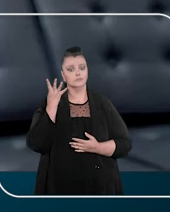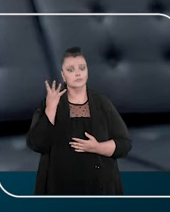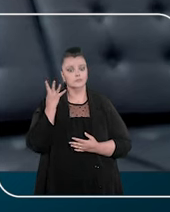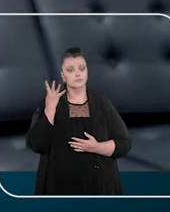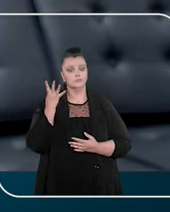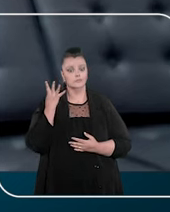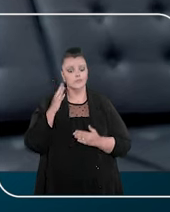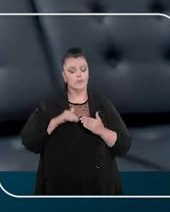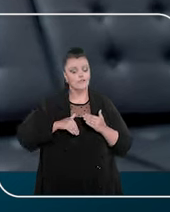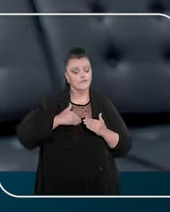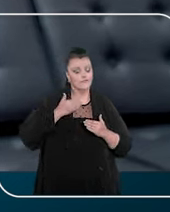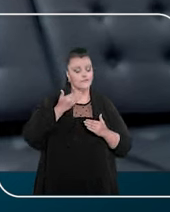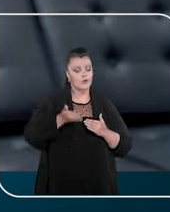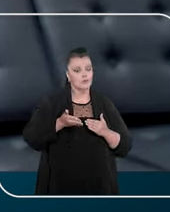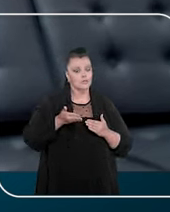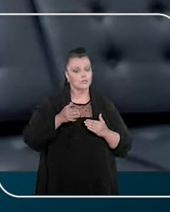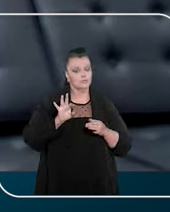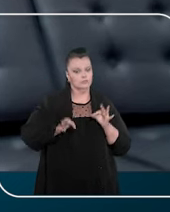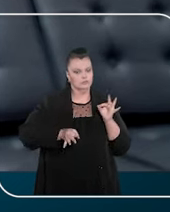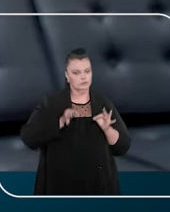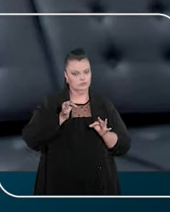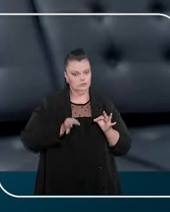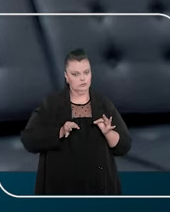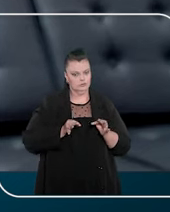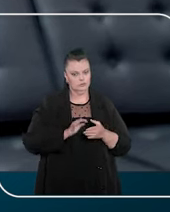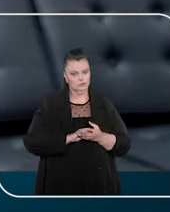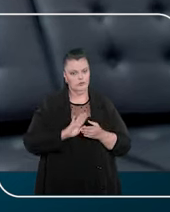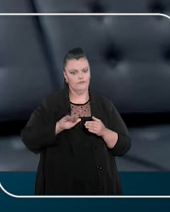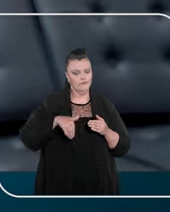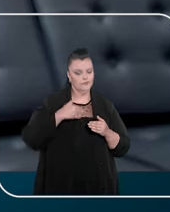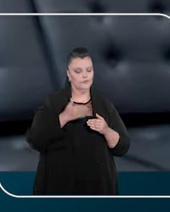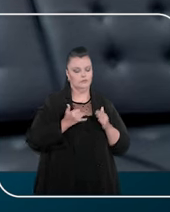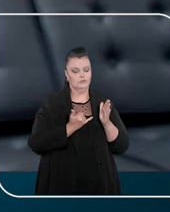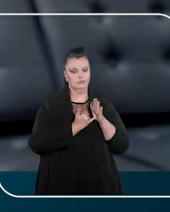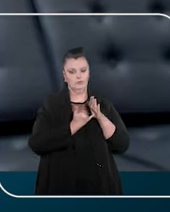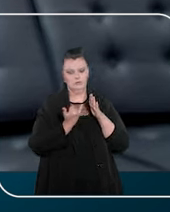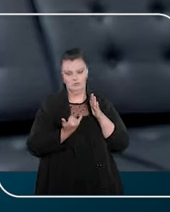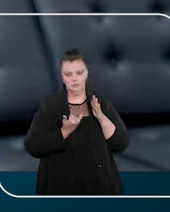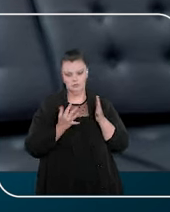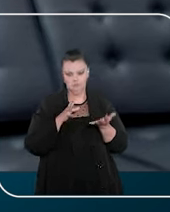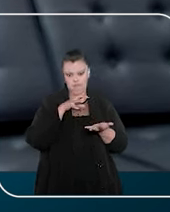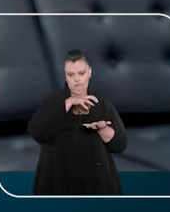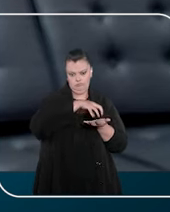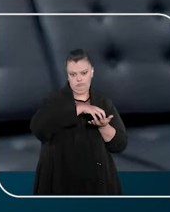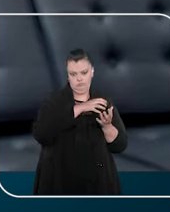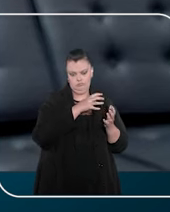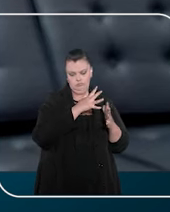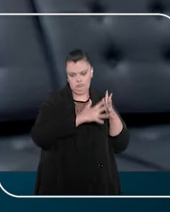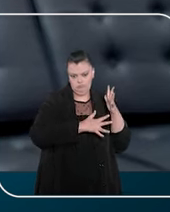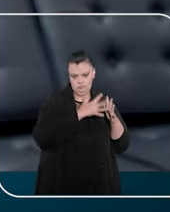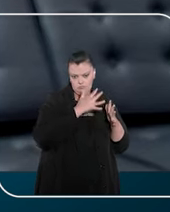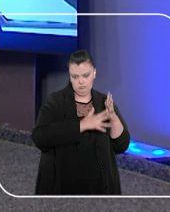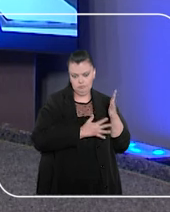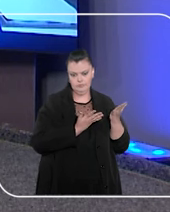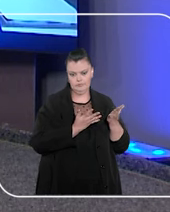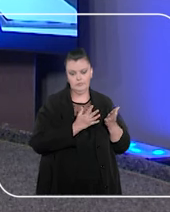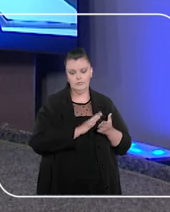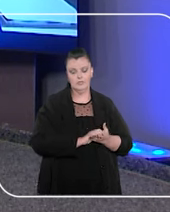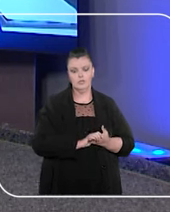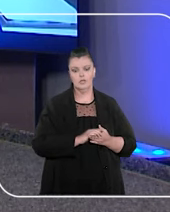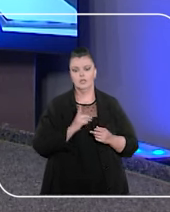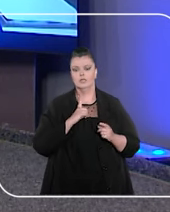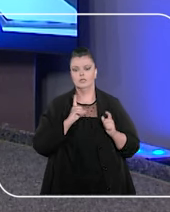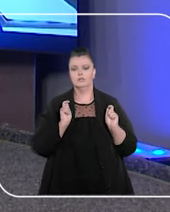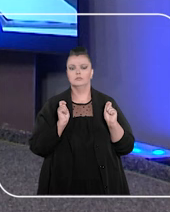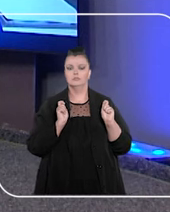fora do poder judiciário, fora de uma institucionalização desse conflito. Nós temos a possibilidade